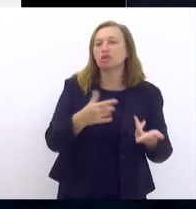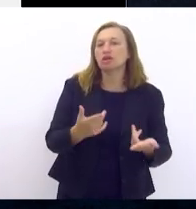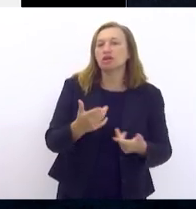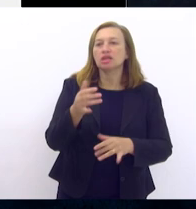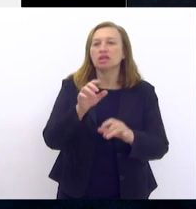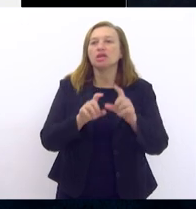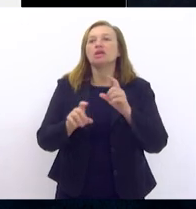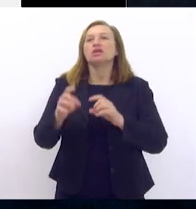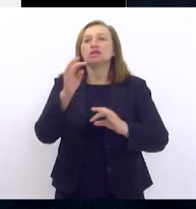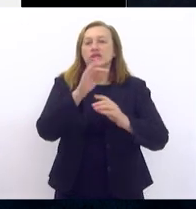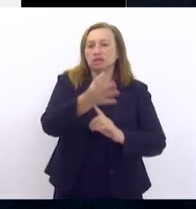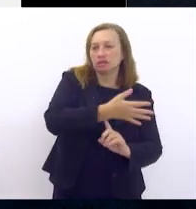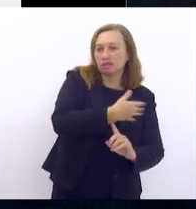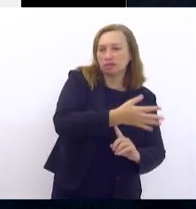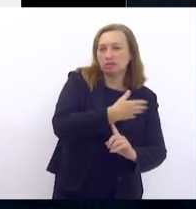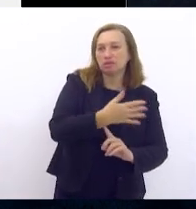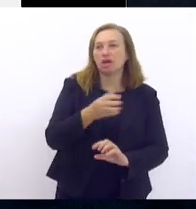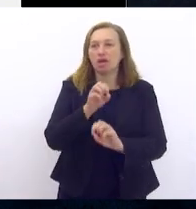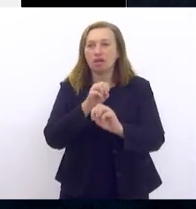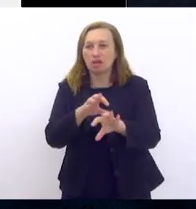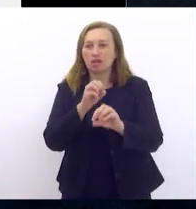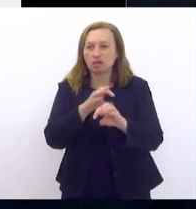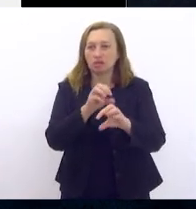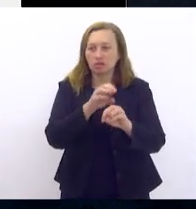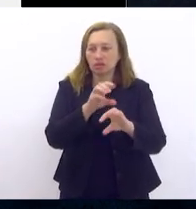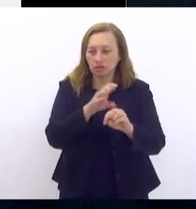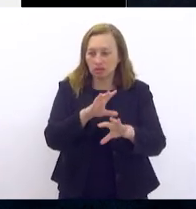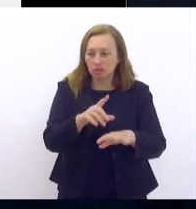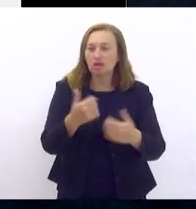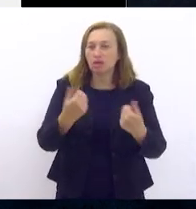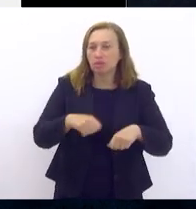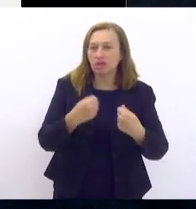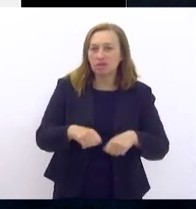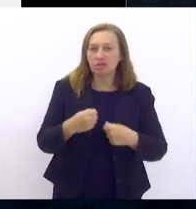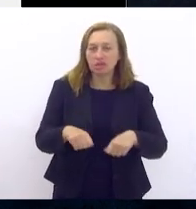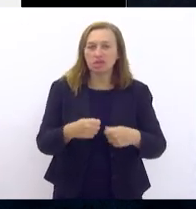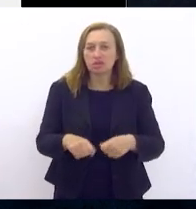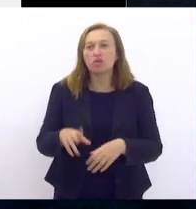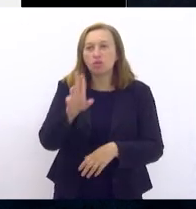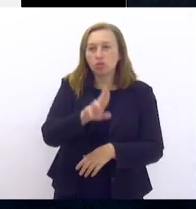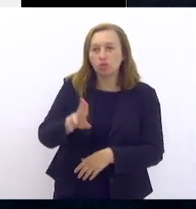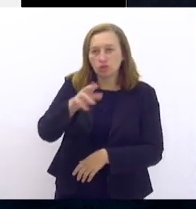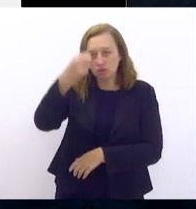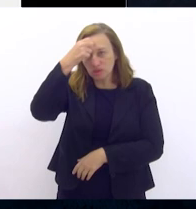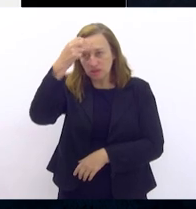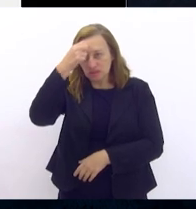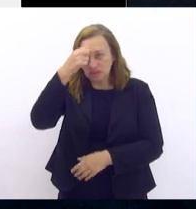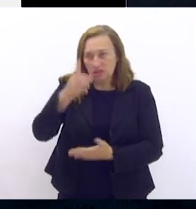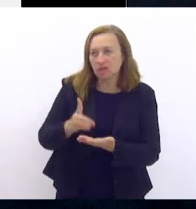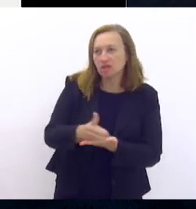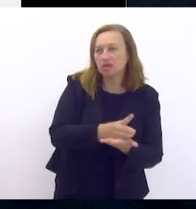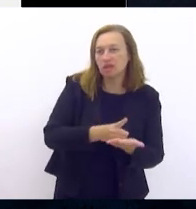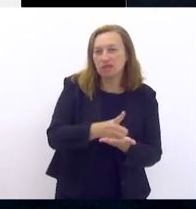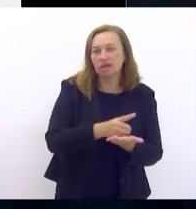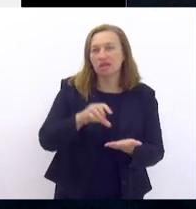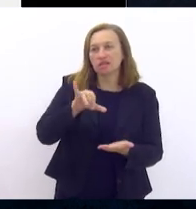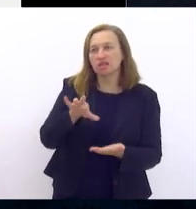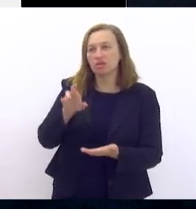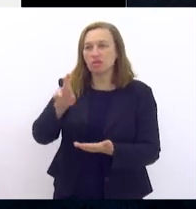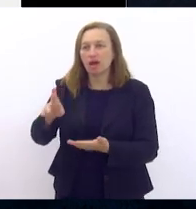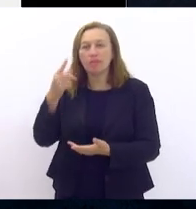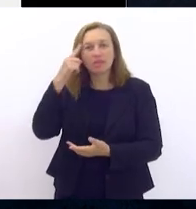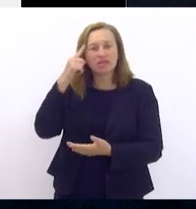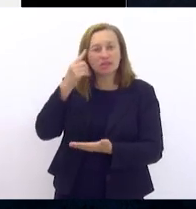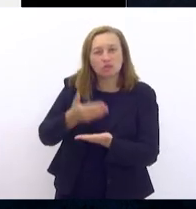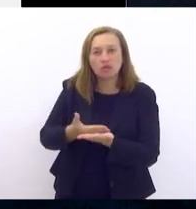educação sem educação a gente não vai avançar tem que ter o consumo consciente o descarte adequado e o design circular pensando desde o